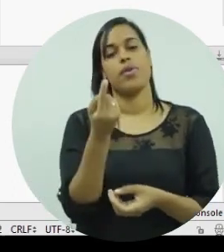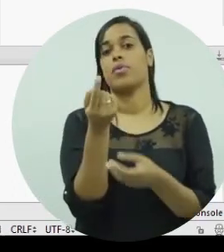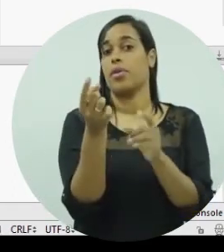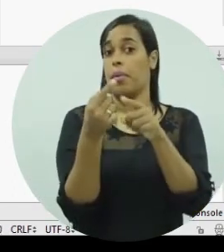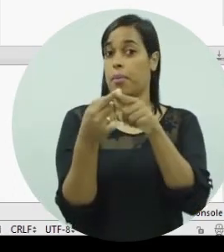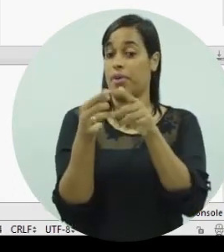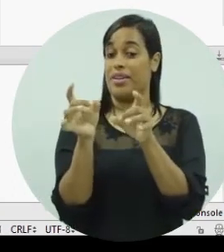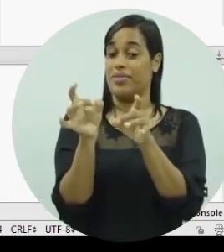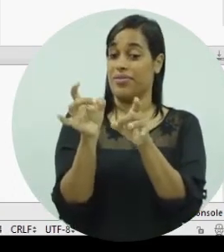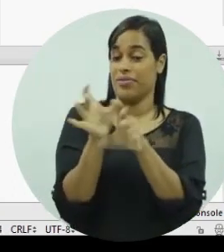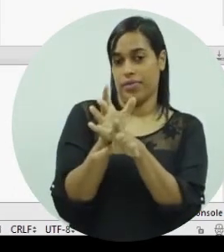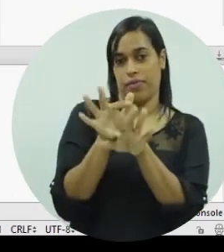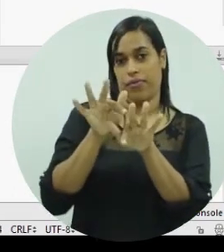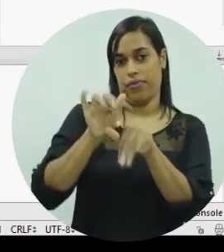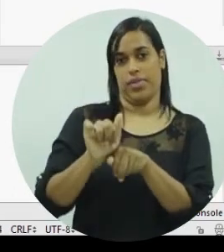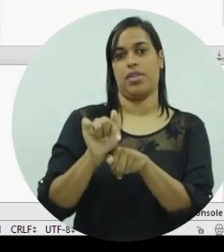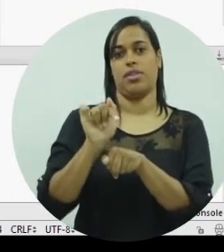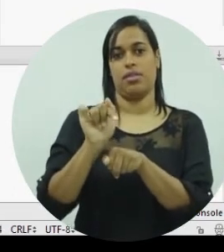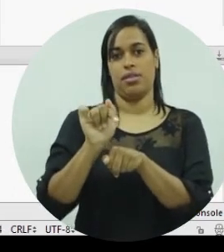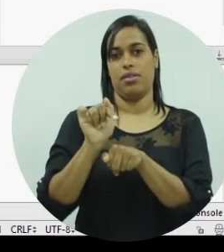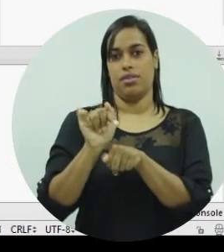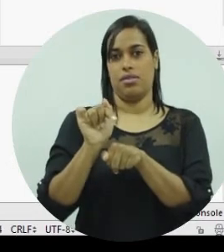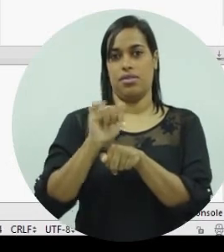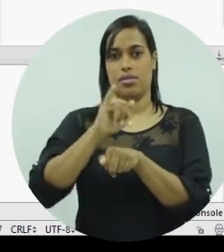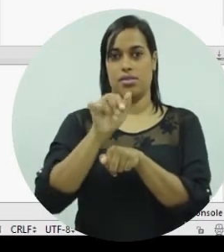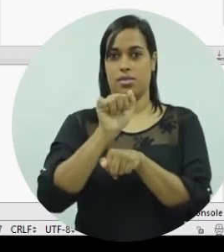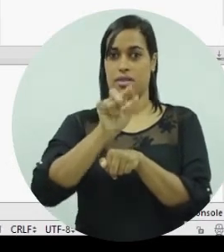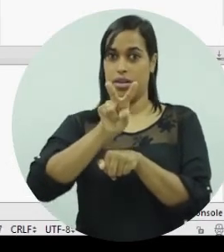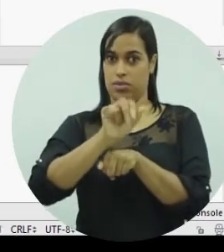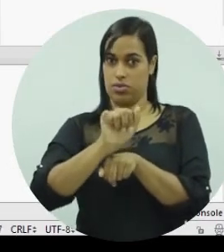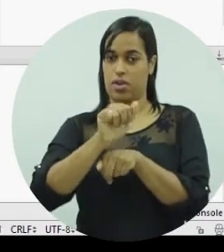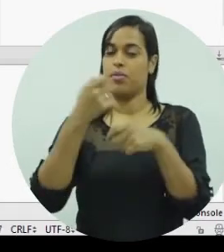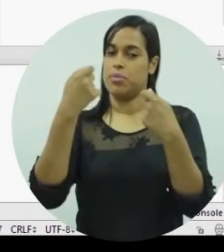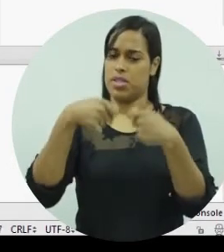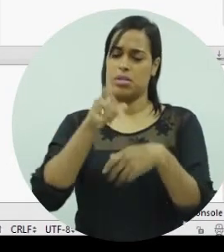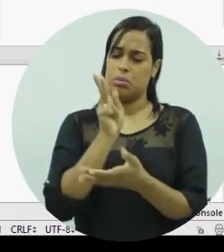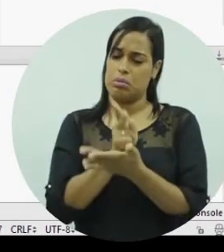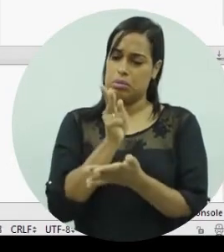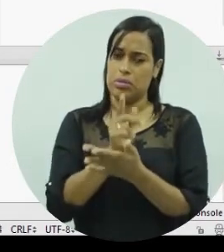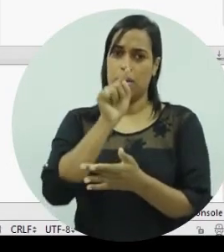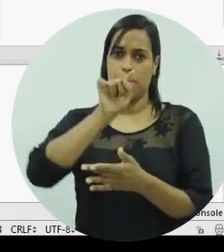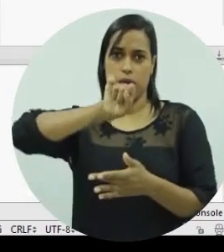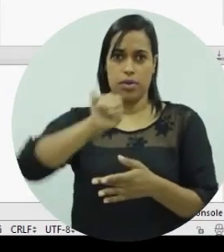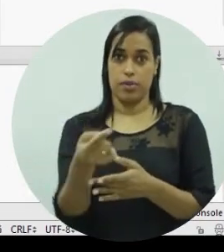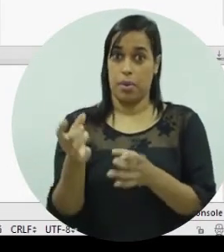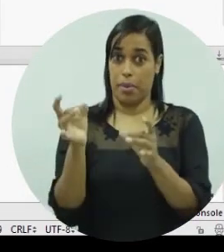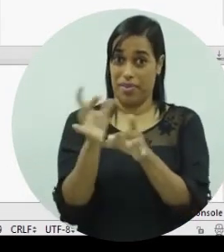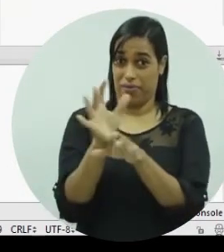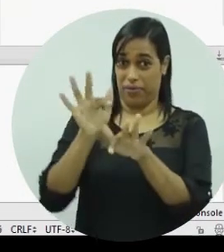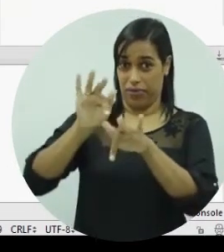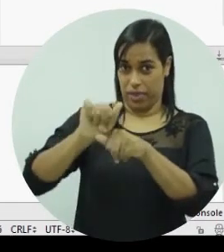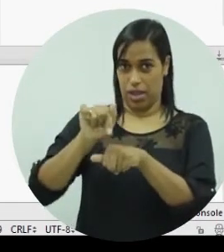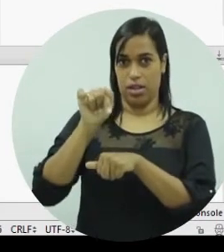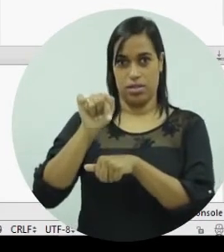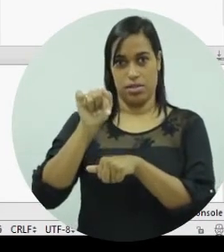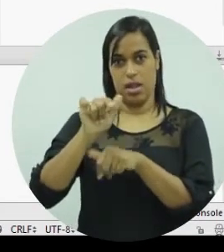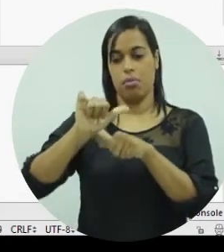que terminarmos uma linha em Java, precisamos finalizar ela com ponto e vírgula. E vamos mudar aqui para